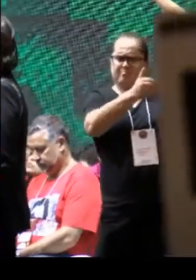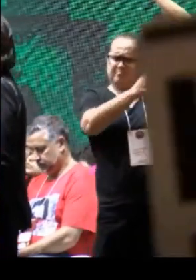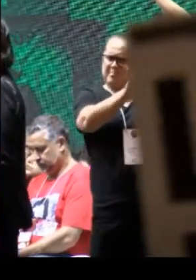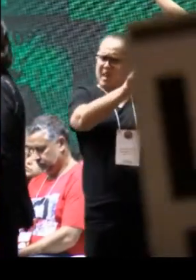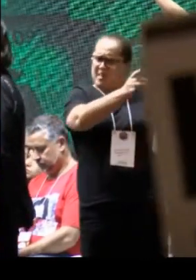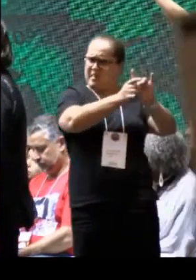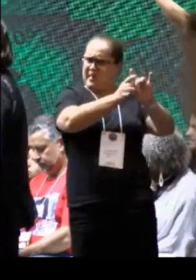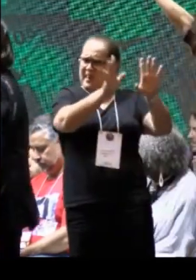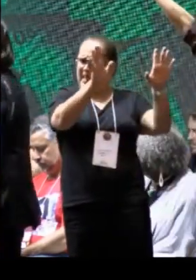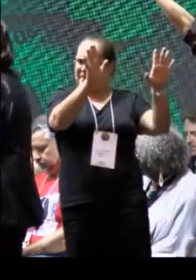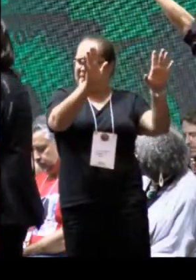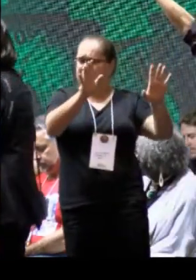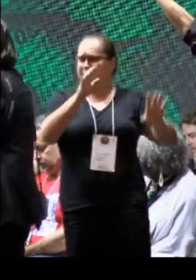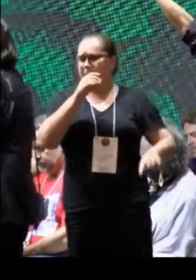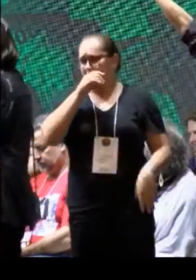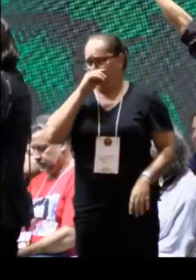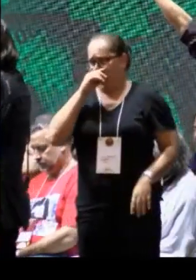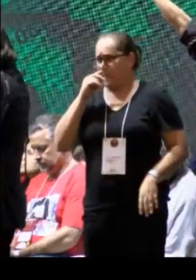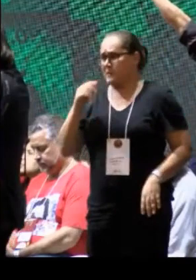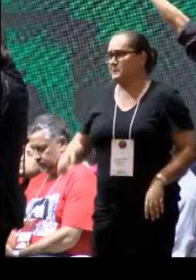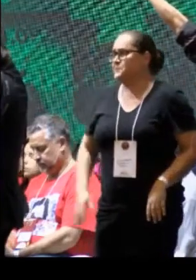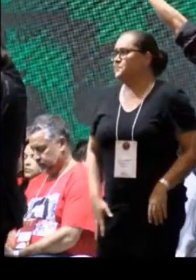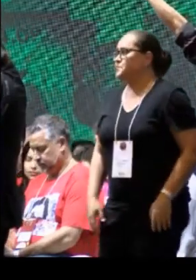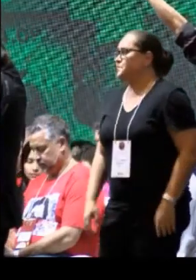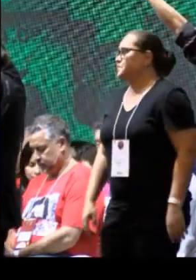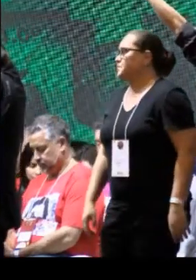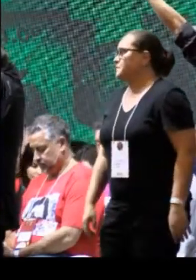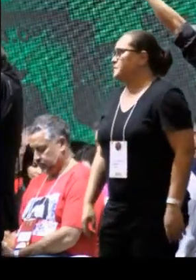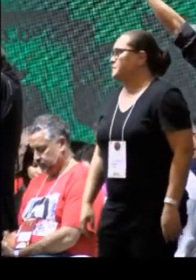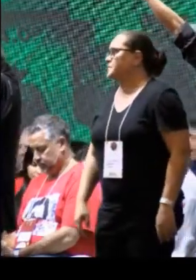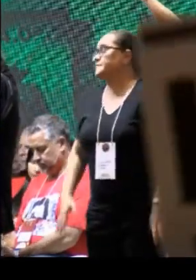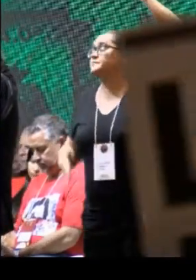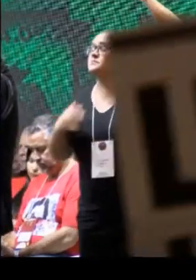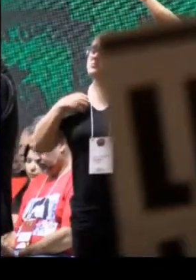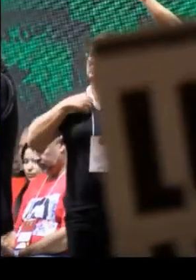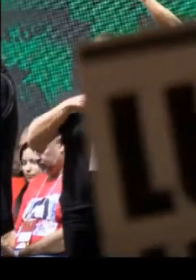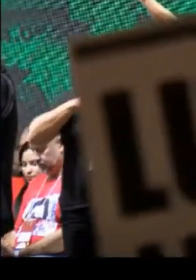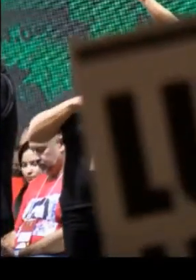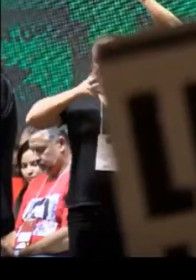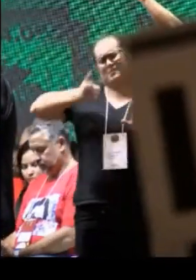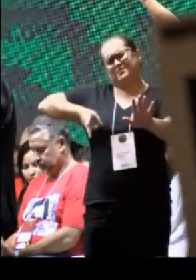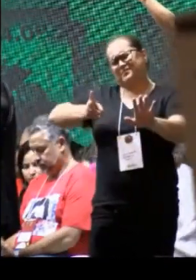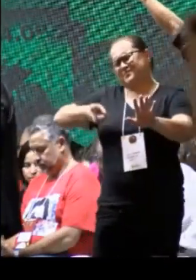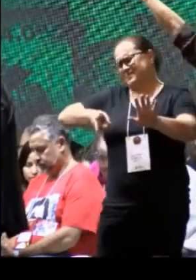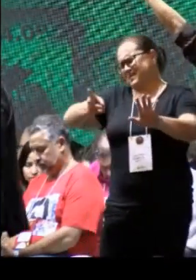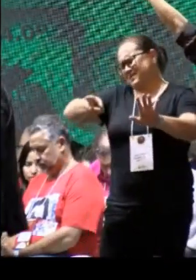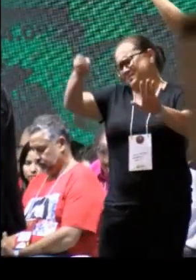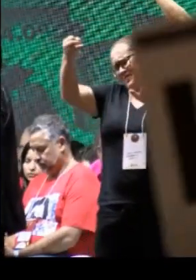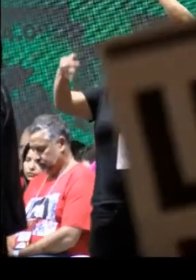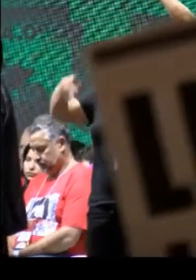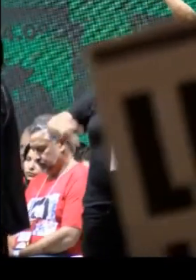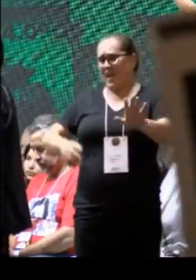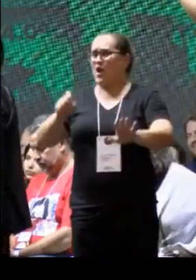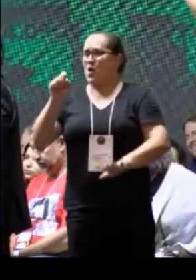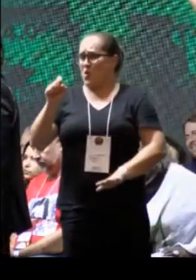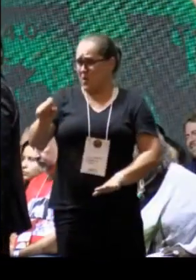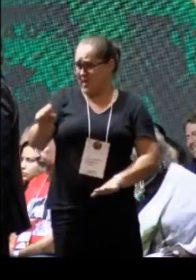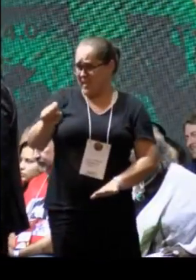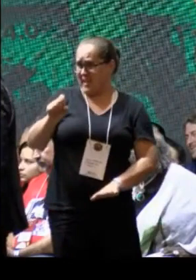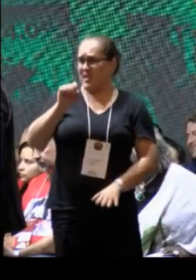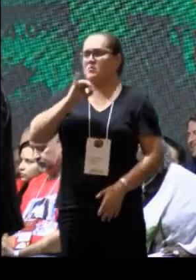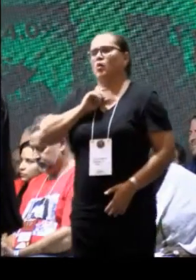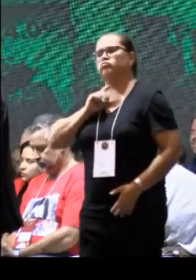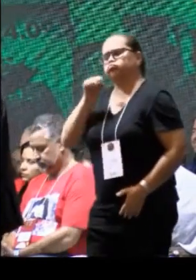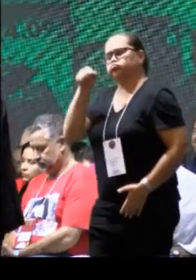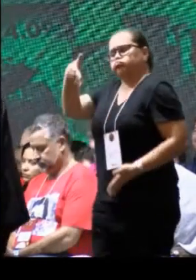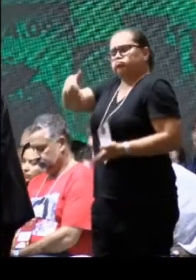como eu sou pelo jornalismo da Globo. Eu sempre disse que jamais teria chegado onde